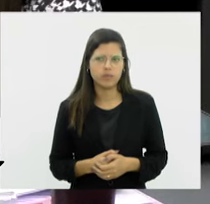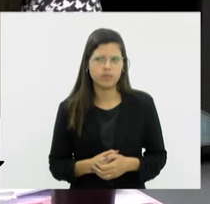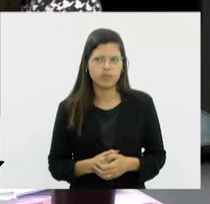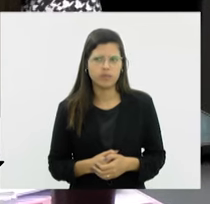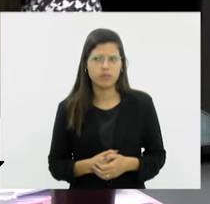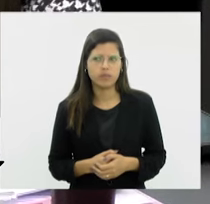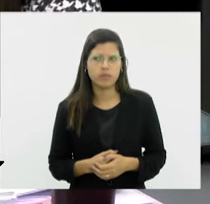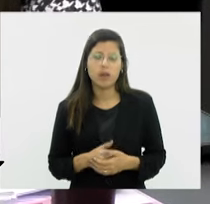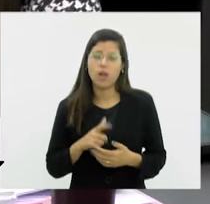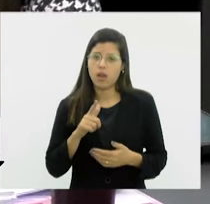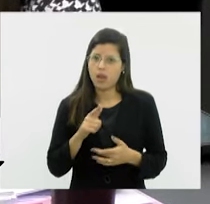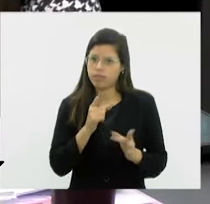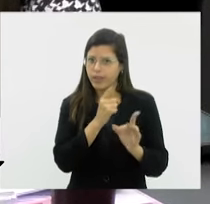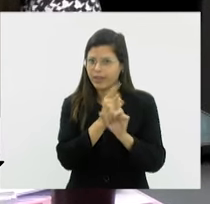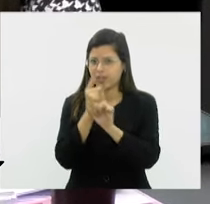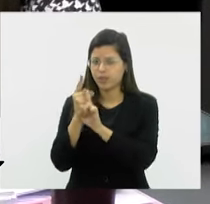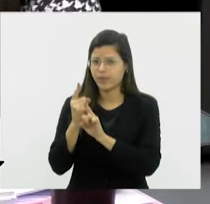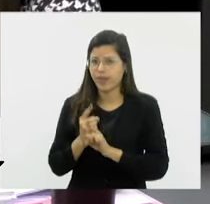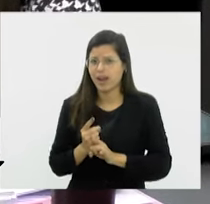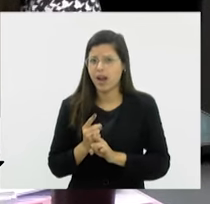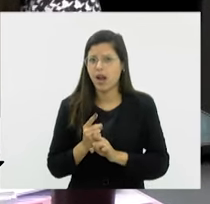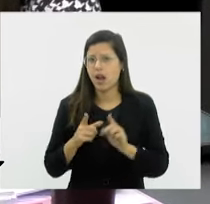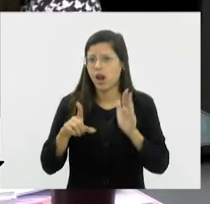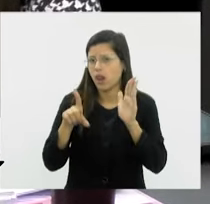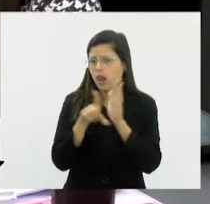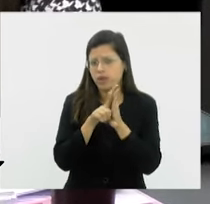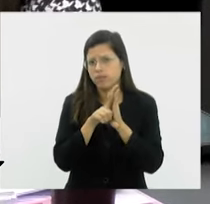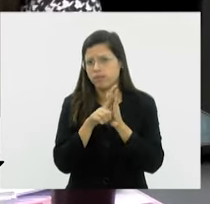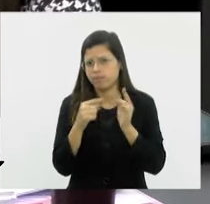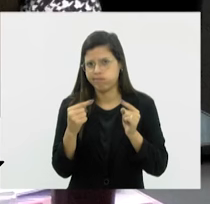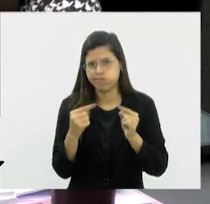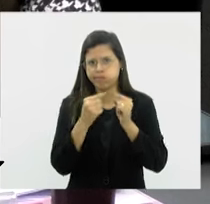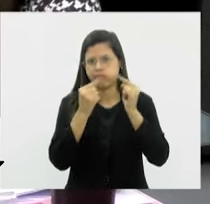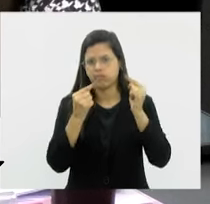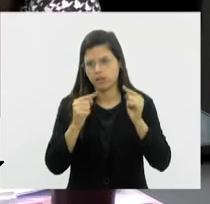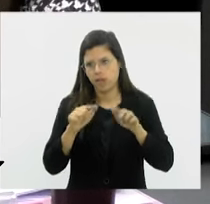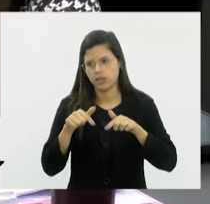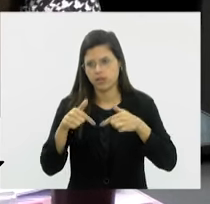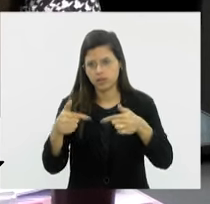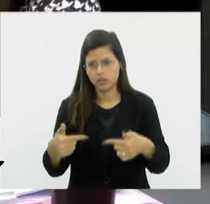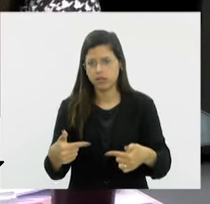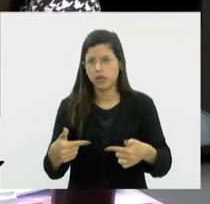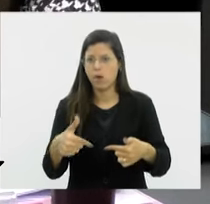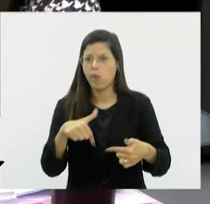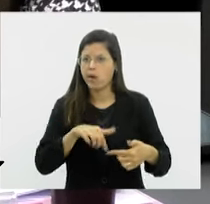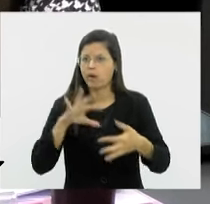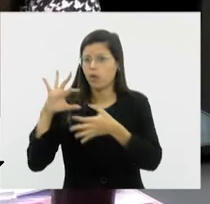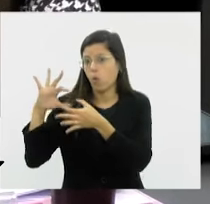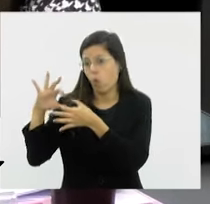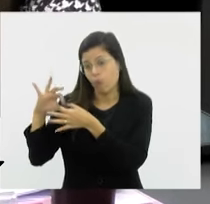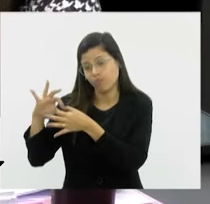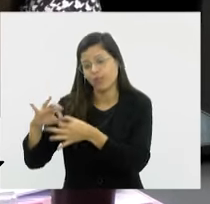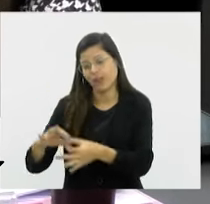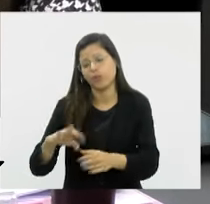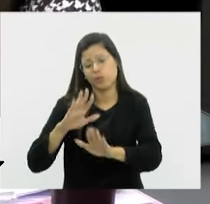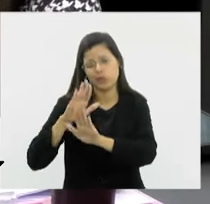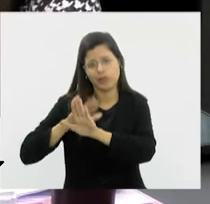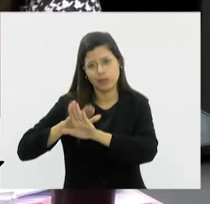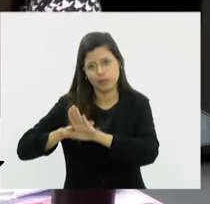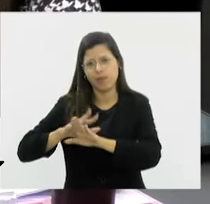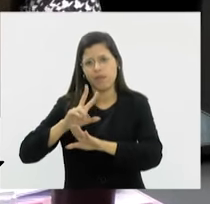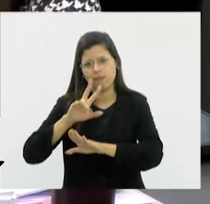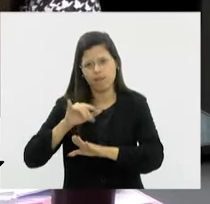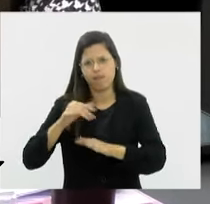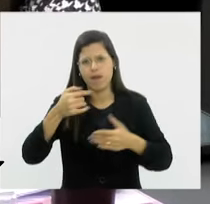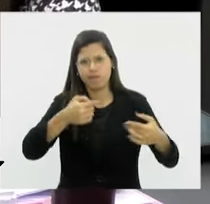é de fato identificar a legalidade da ação. Aqui é um contexto ideológico e vai ser discutido em plenário, de